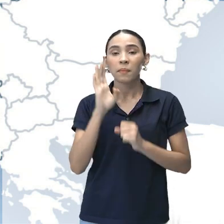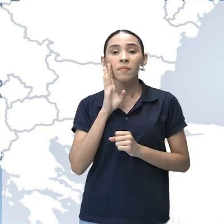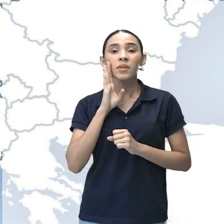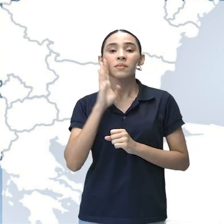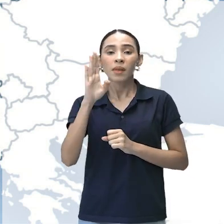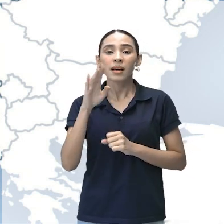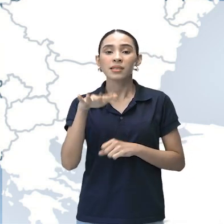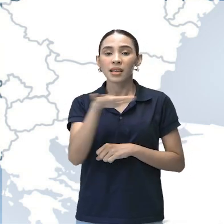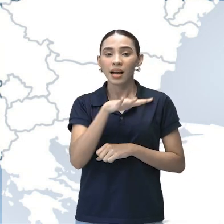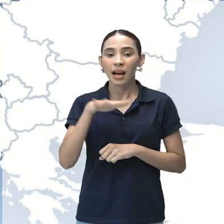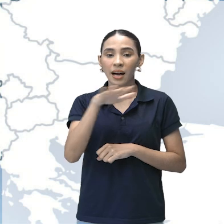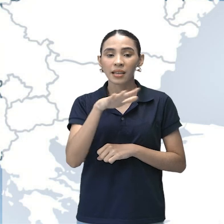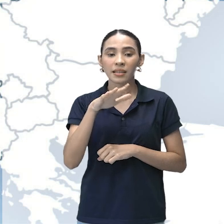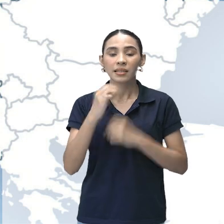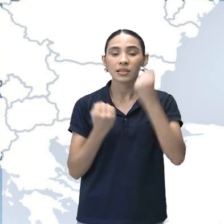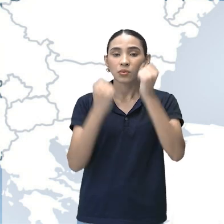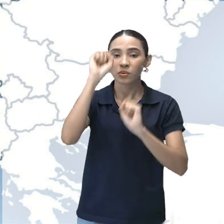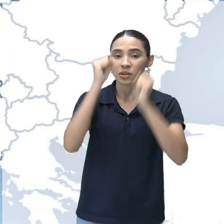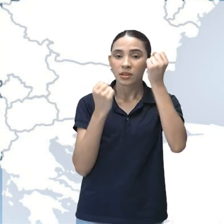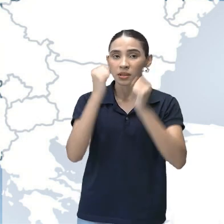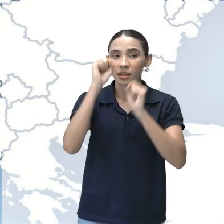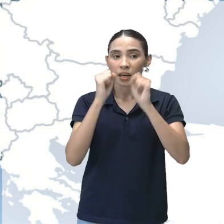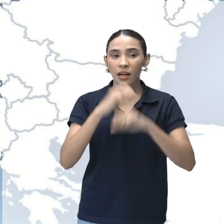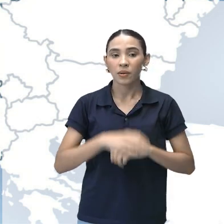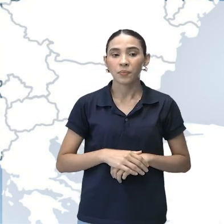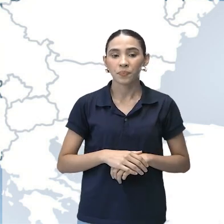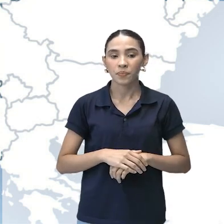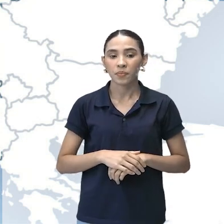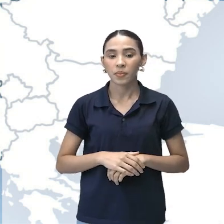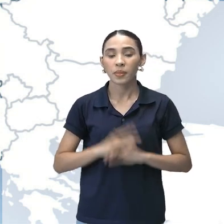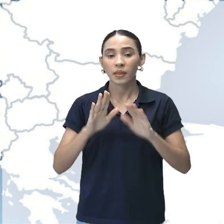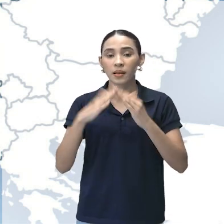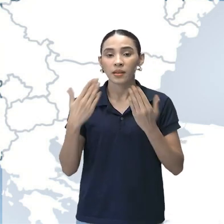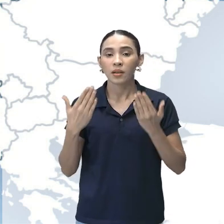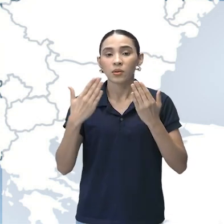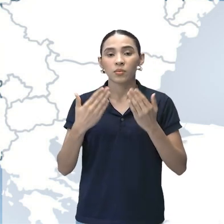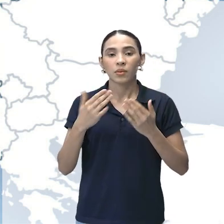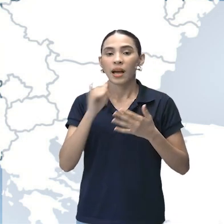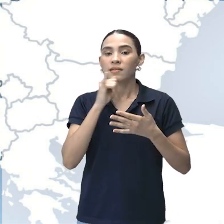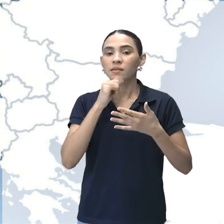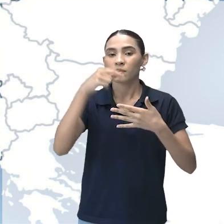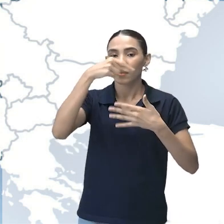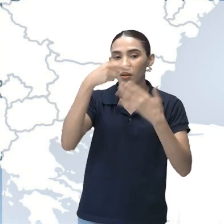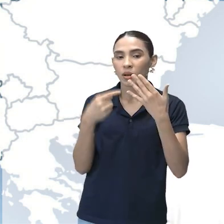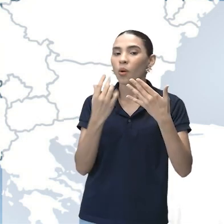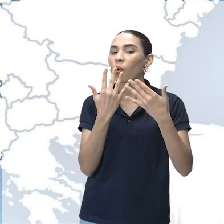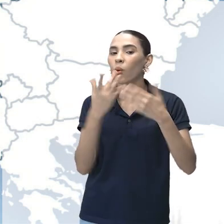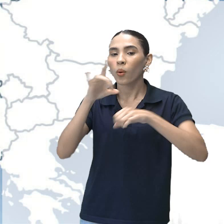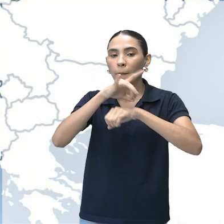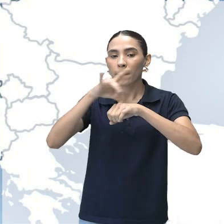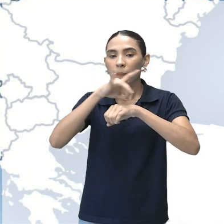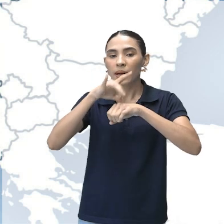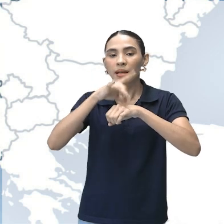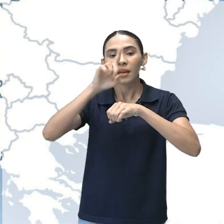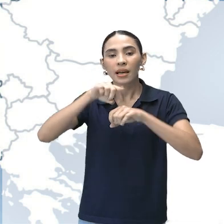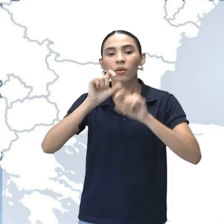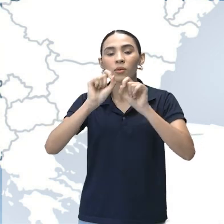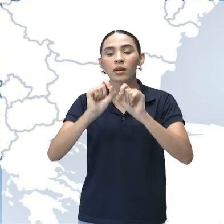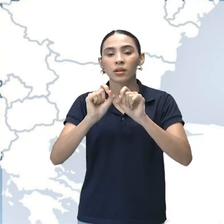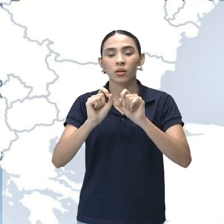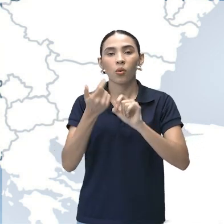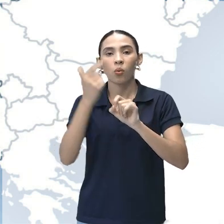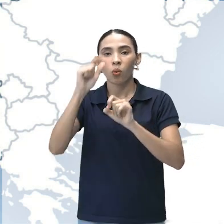principais regiões industriais do continente europeu. E esses pontos que estão em preto são ali outros